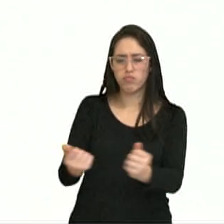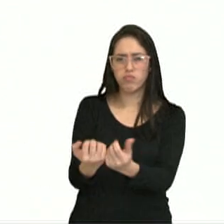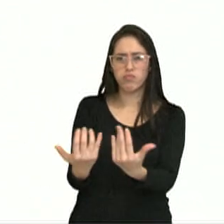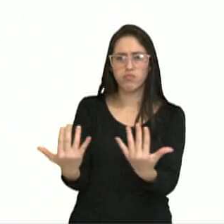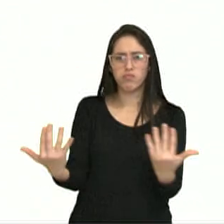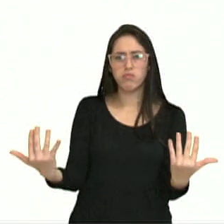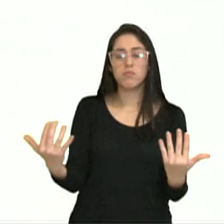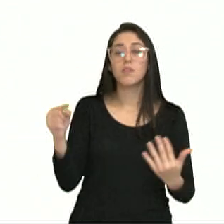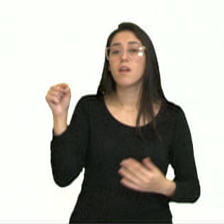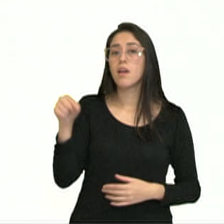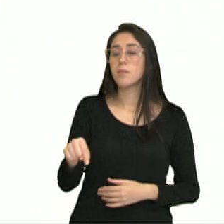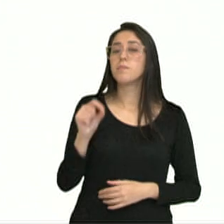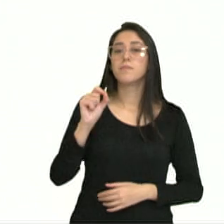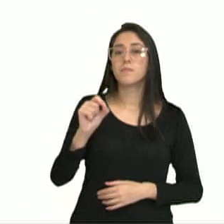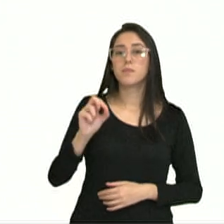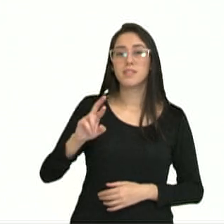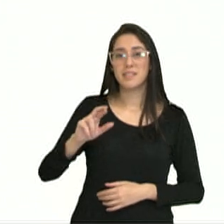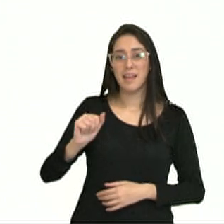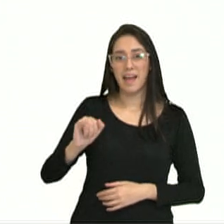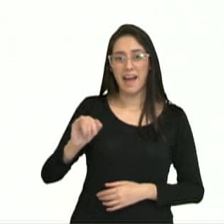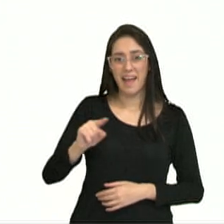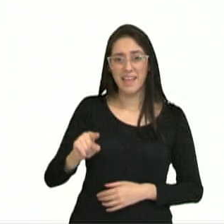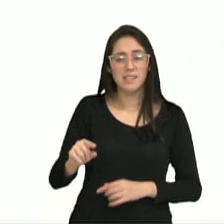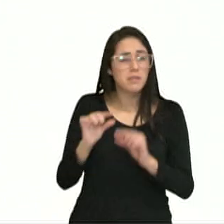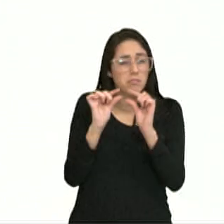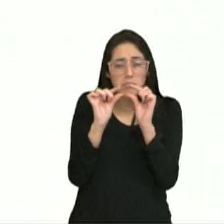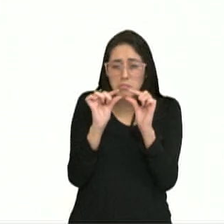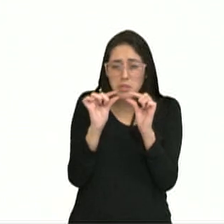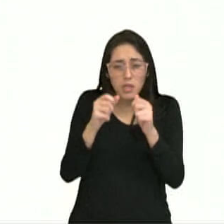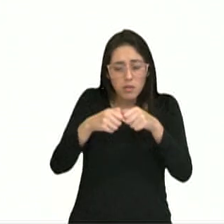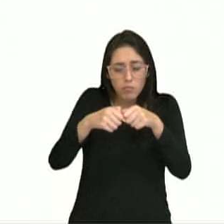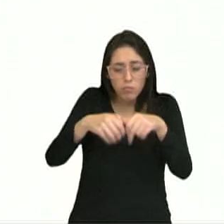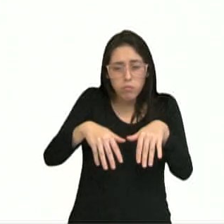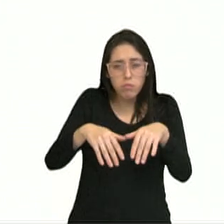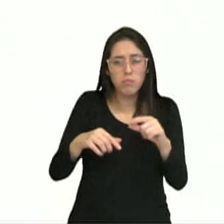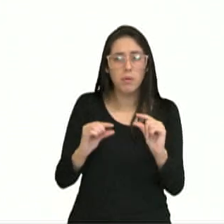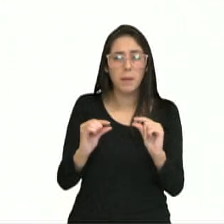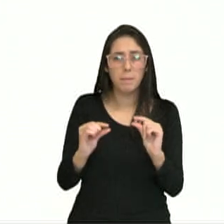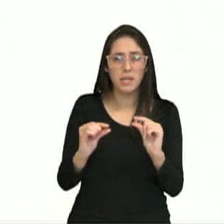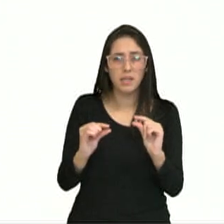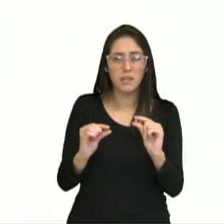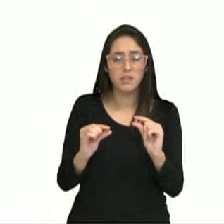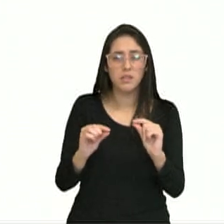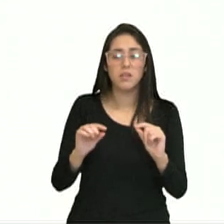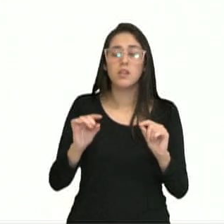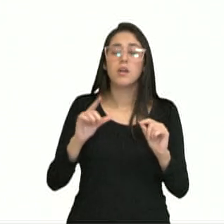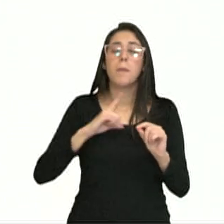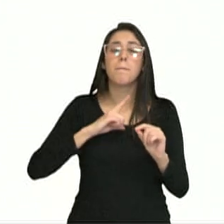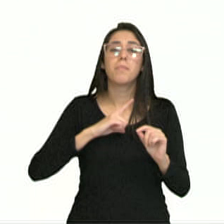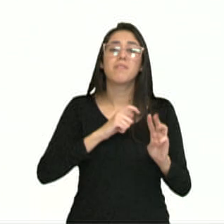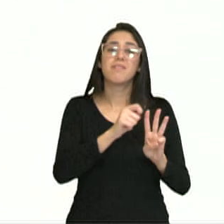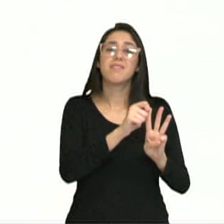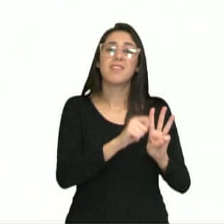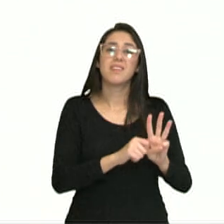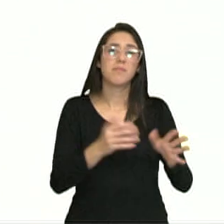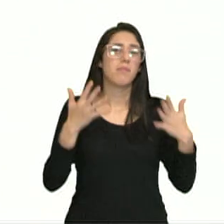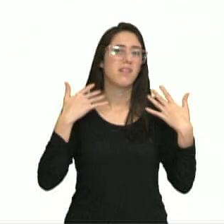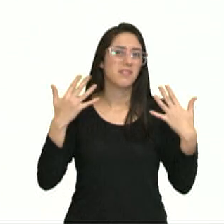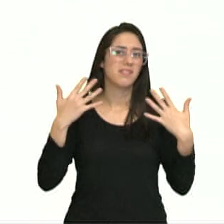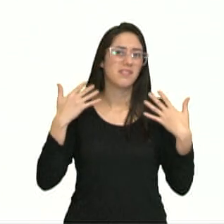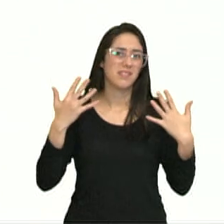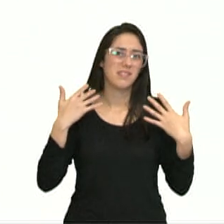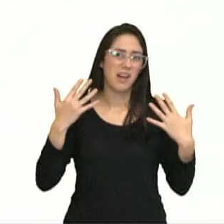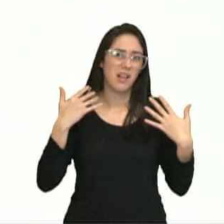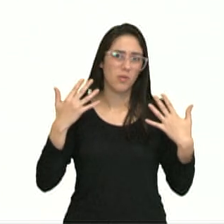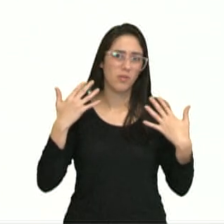tipo de vegetação que a raiz é bem pequena, porque existe 3 meses de calor, e não é um calor alto, é um